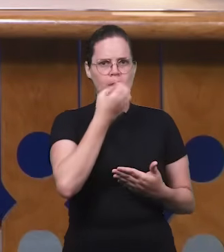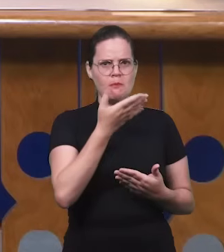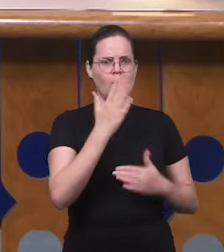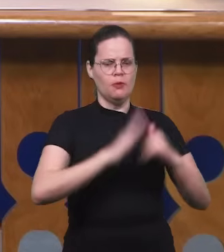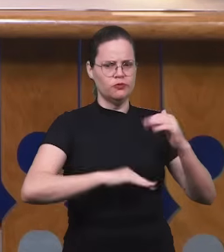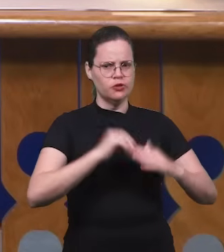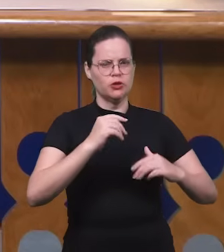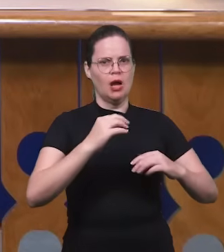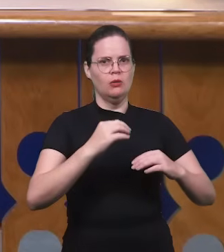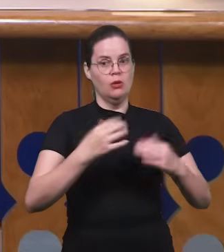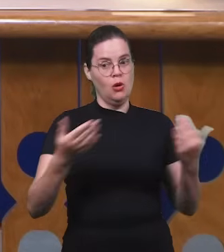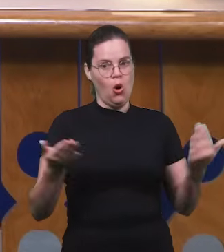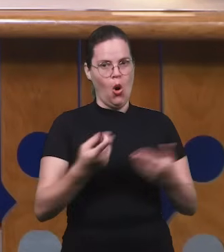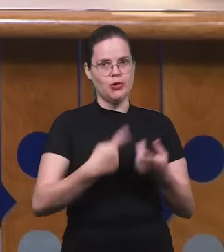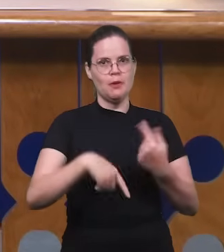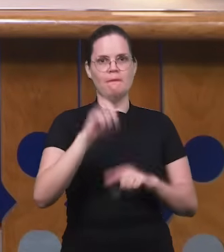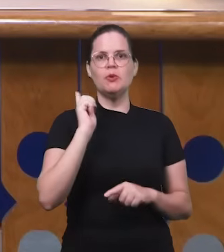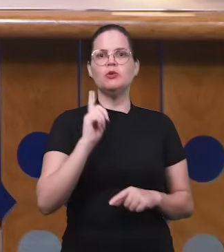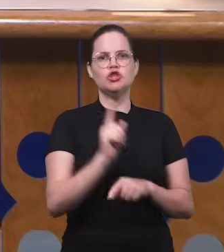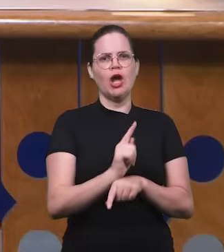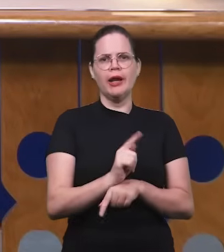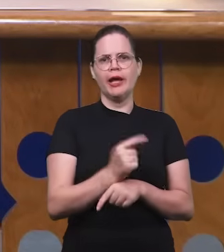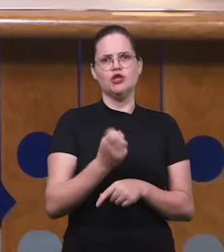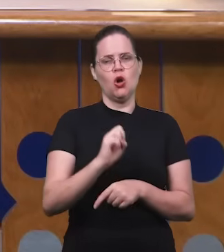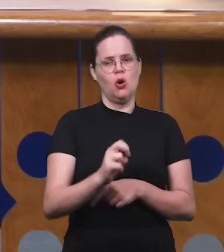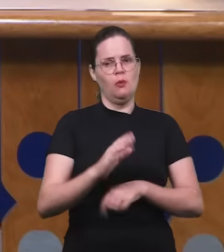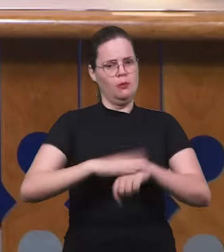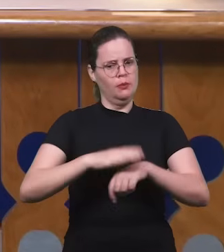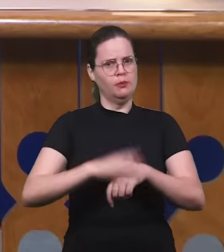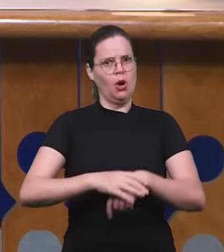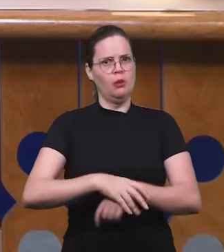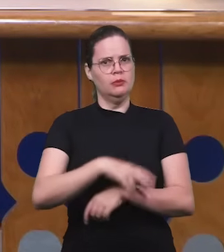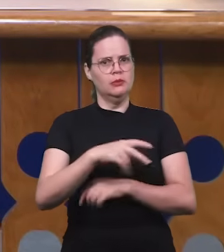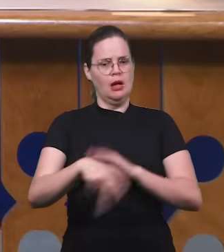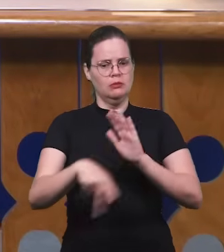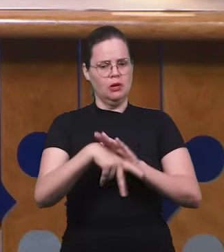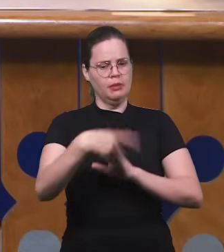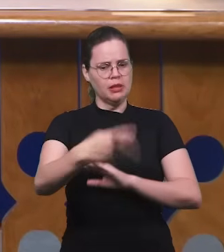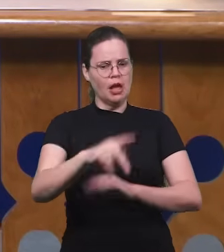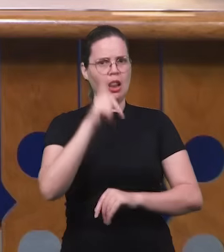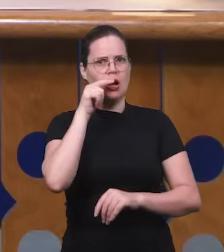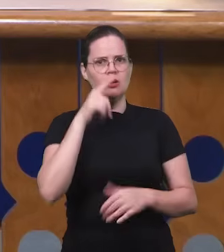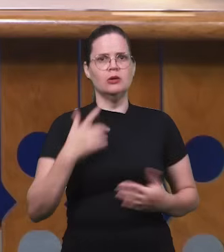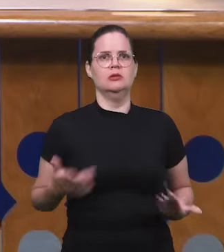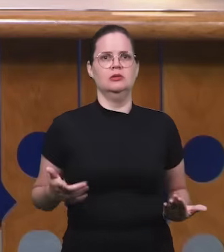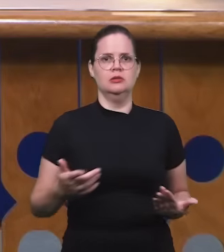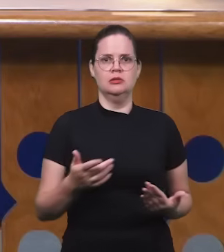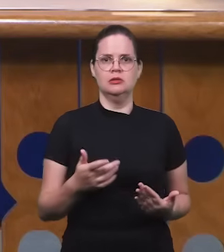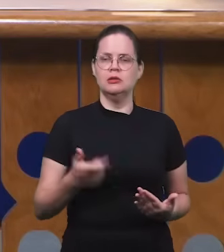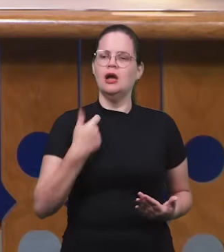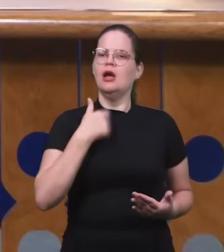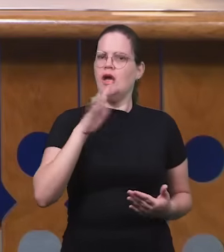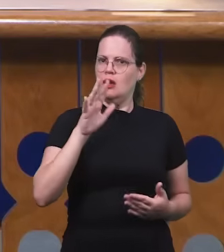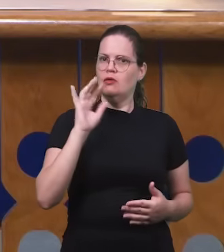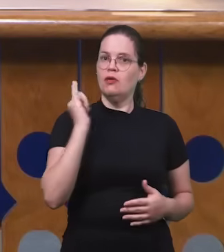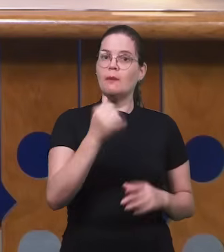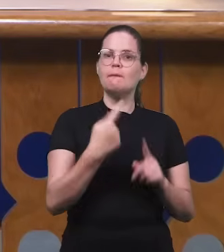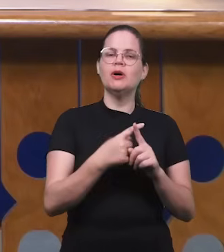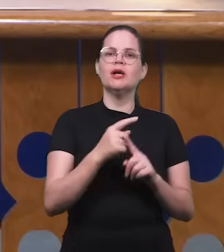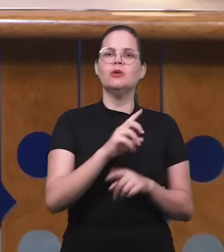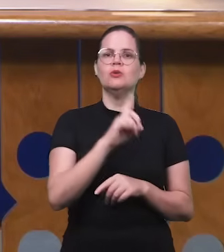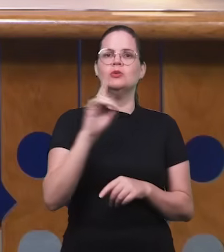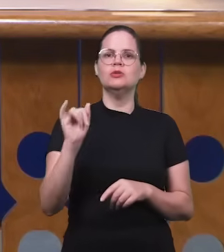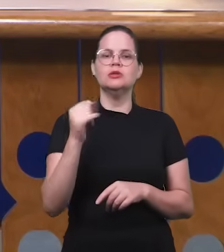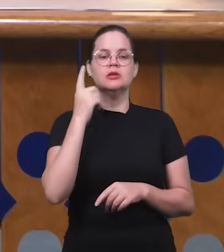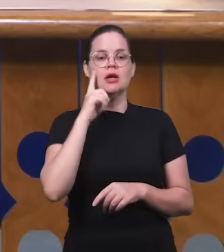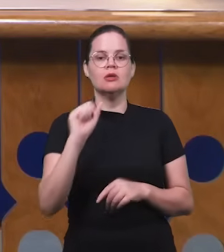loja. Eu dou sempre esse exemplo e isso aconteceu de fato. A pessoa que entrou no lugar dele lá na loja,